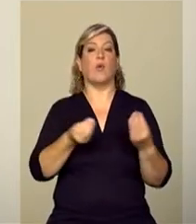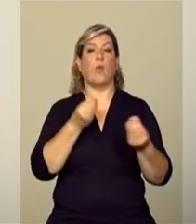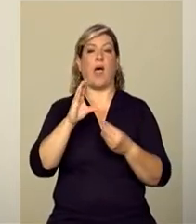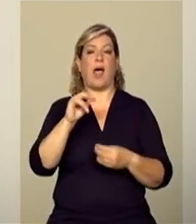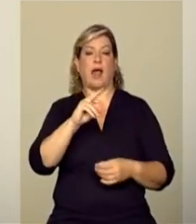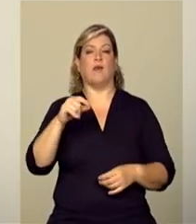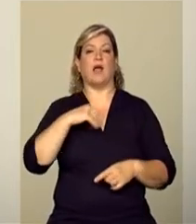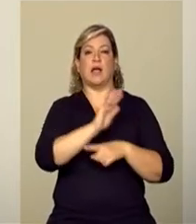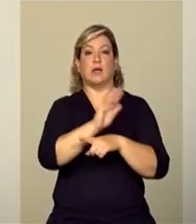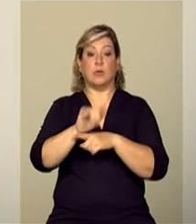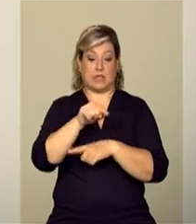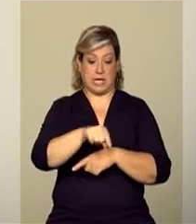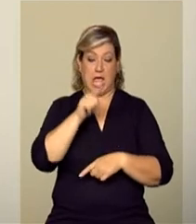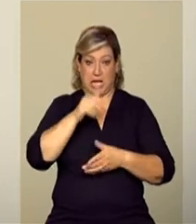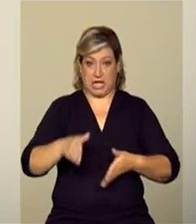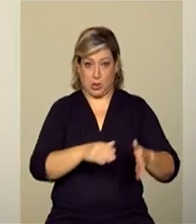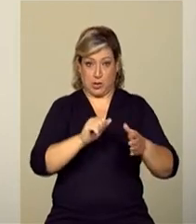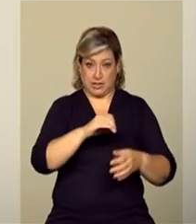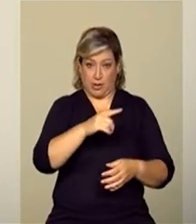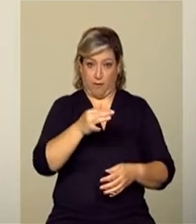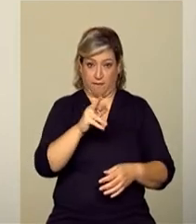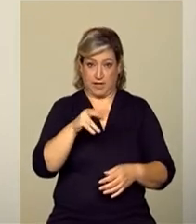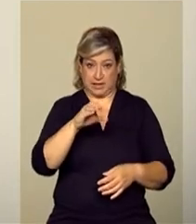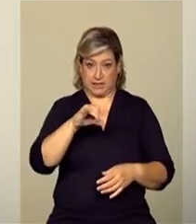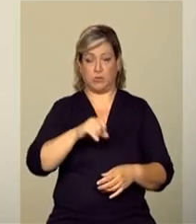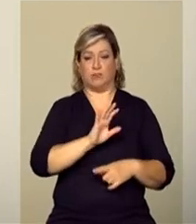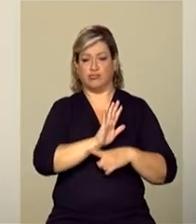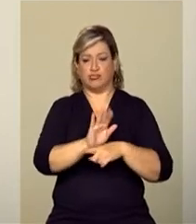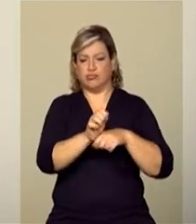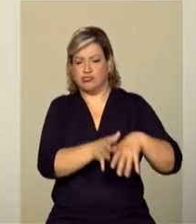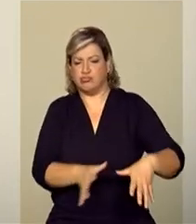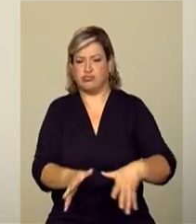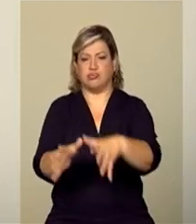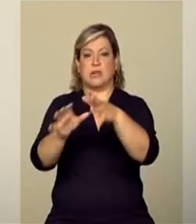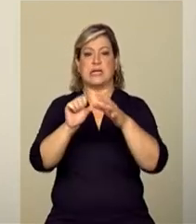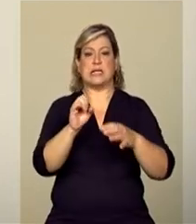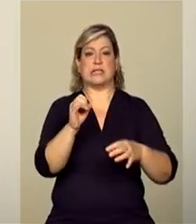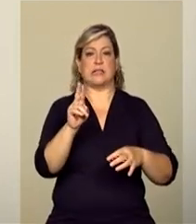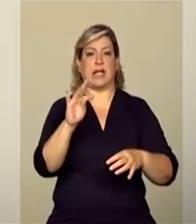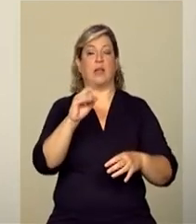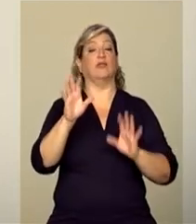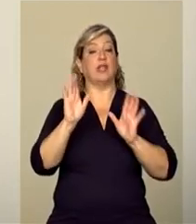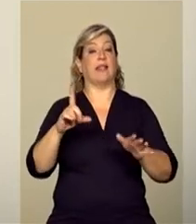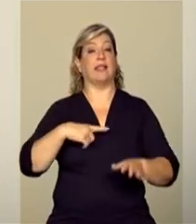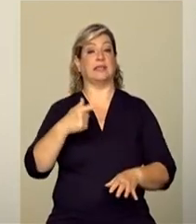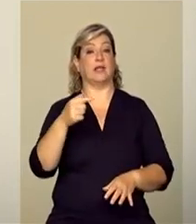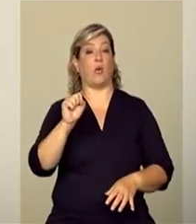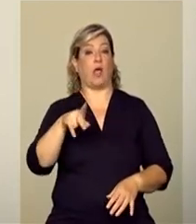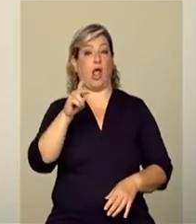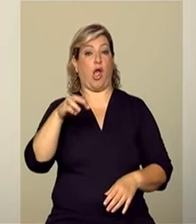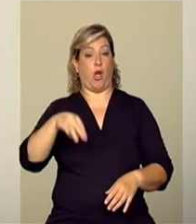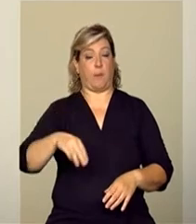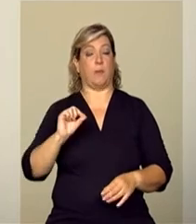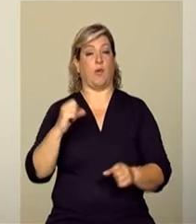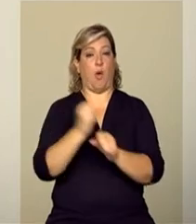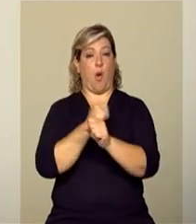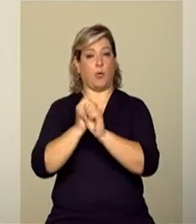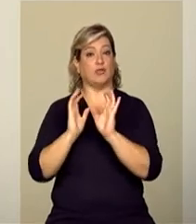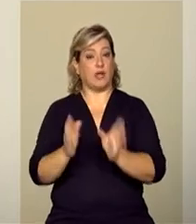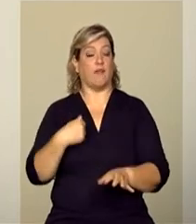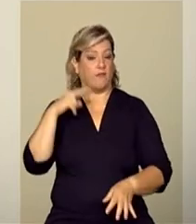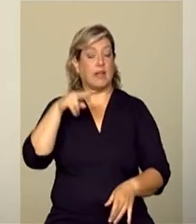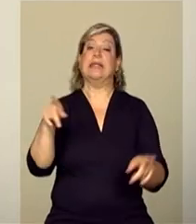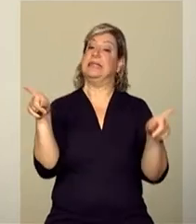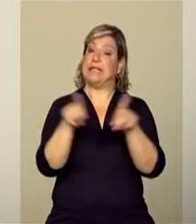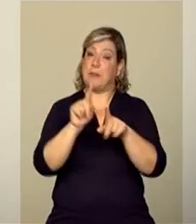vai levar as Águas do São Francisco para o sertão por um canal que já tem 78 km em obras também Luciano Eu Vou